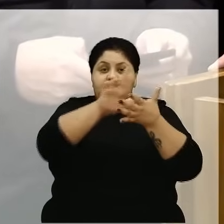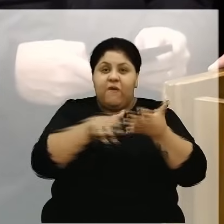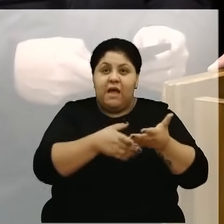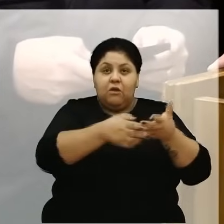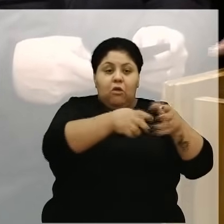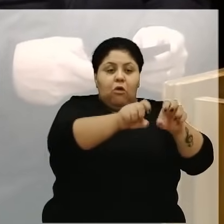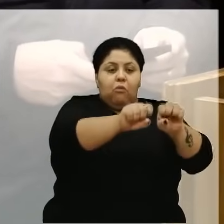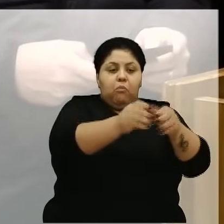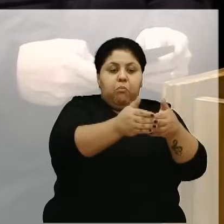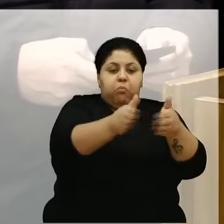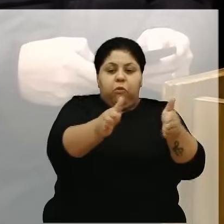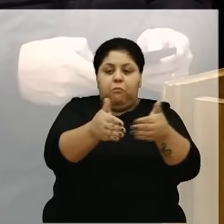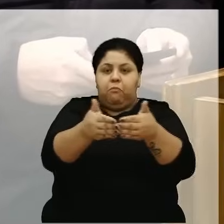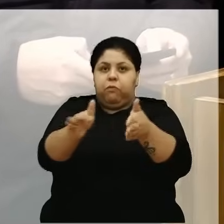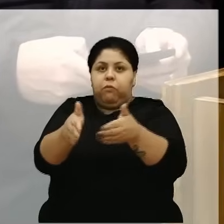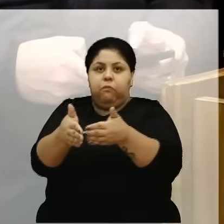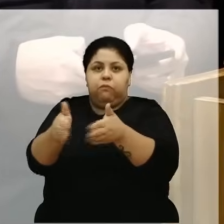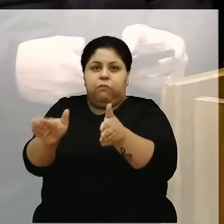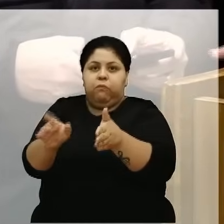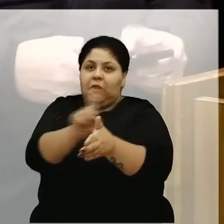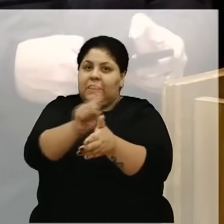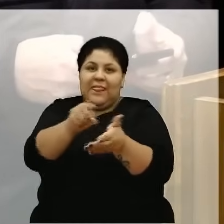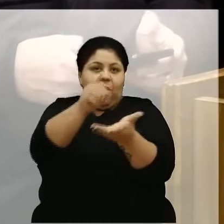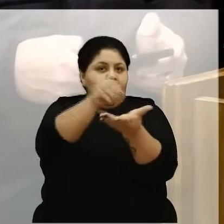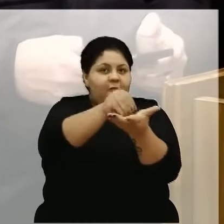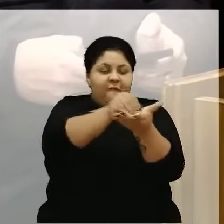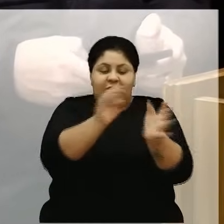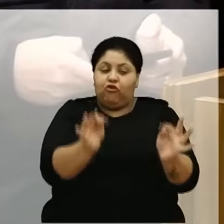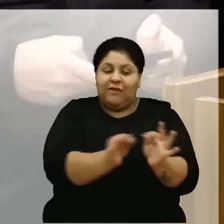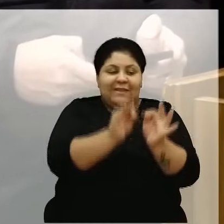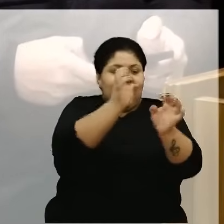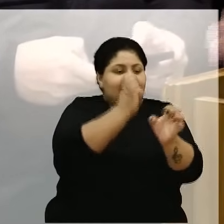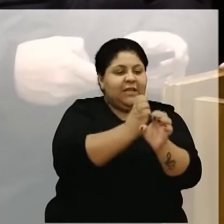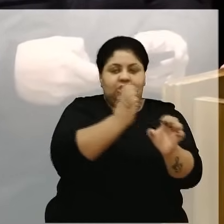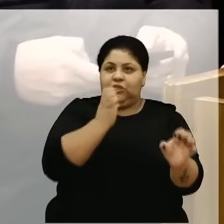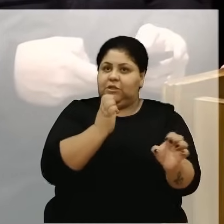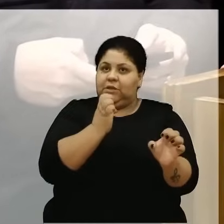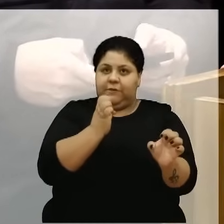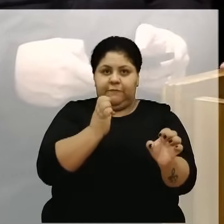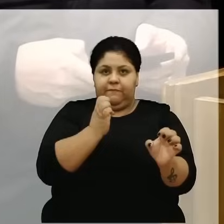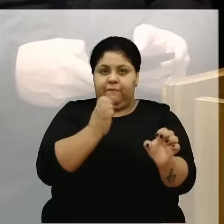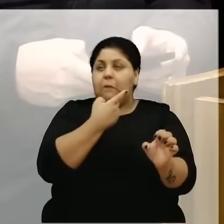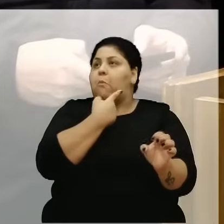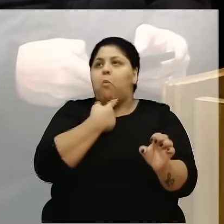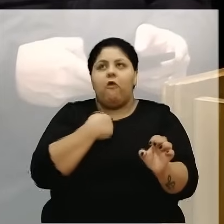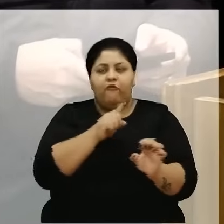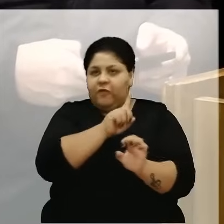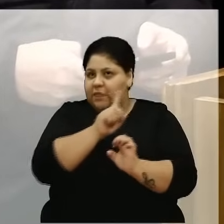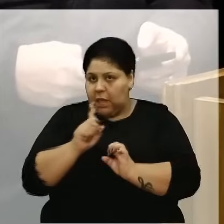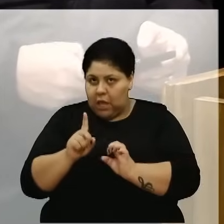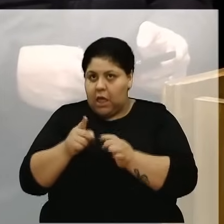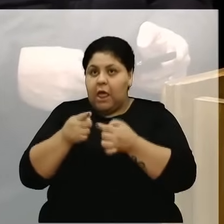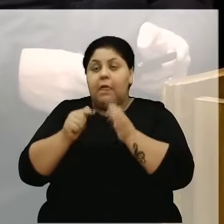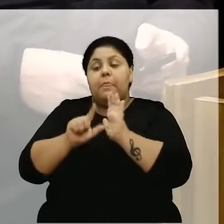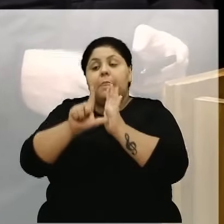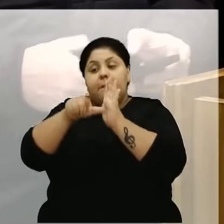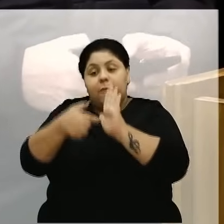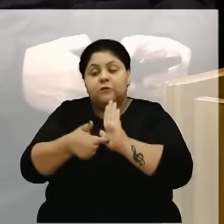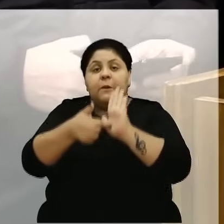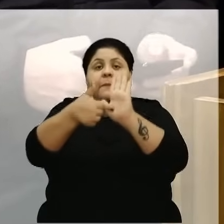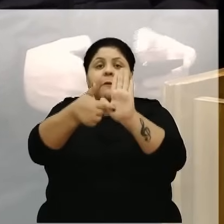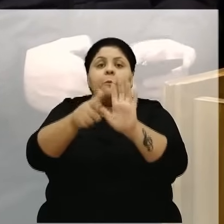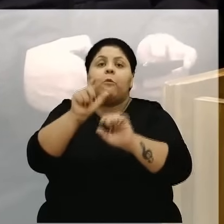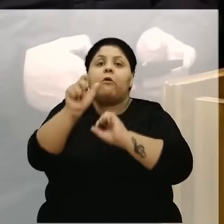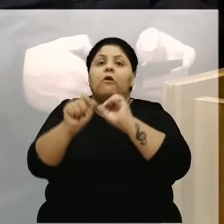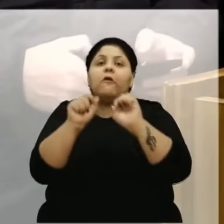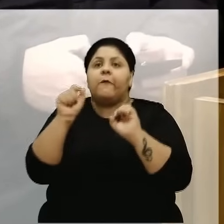Né? Não é a falta de técnica de engenharia, não é a boa vontade, e depois nós vamos apresentar quais